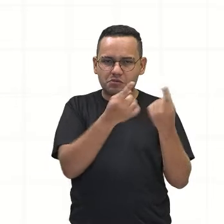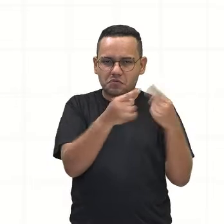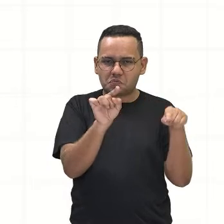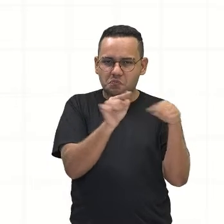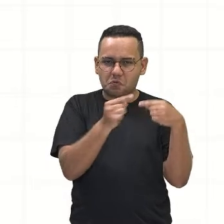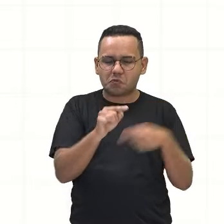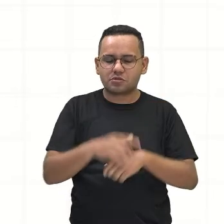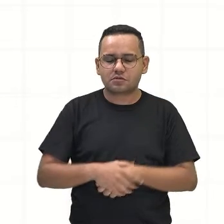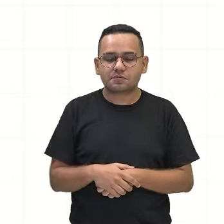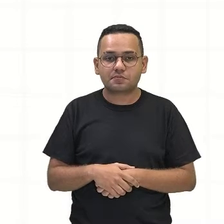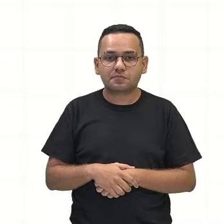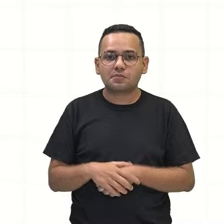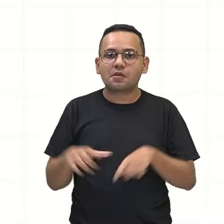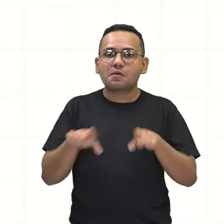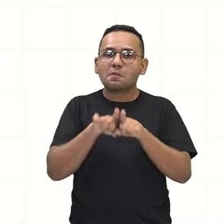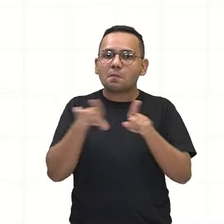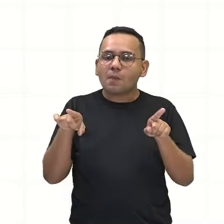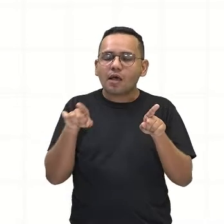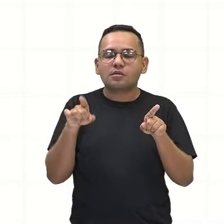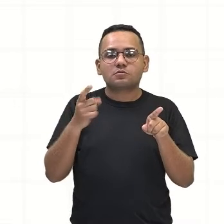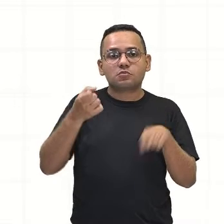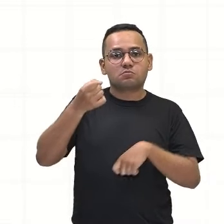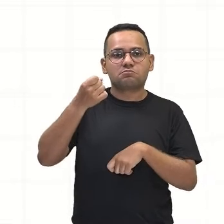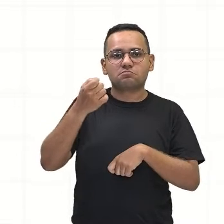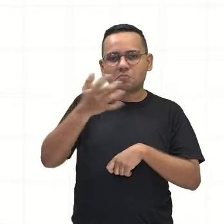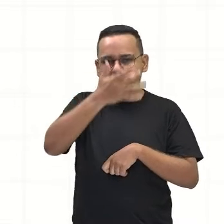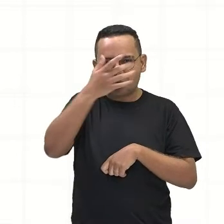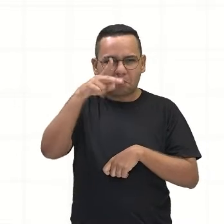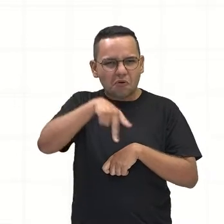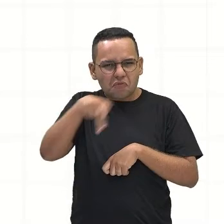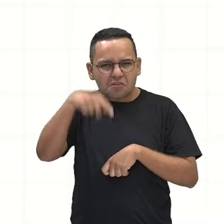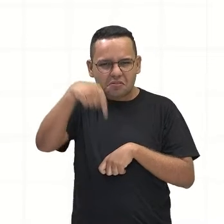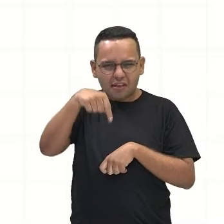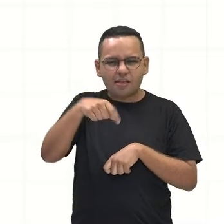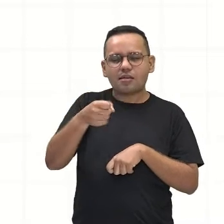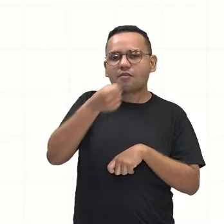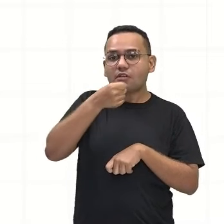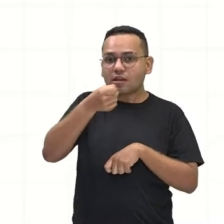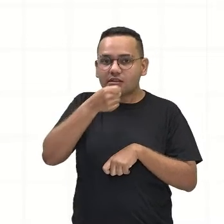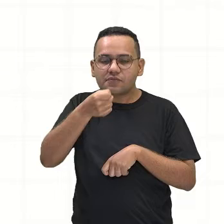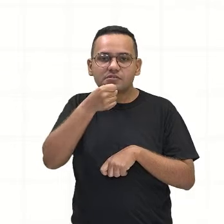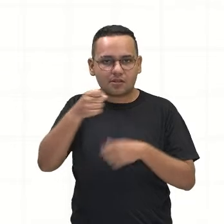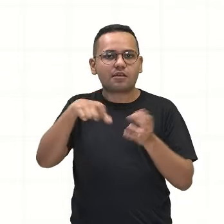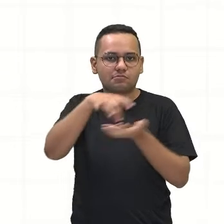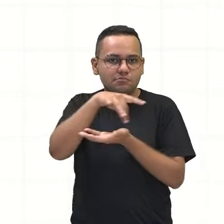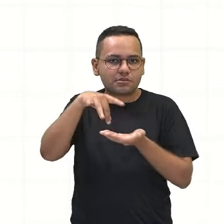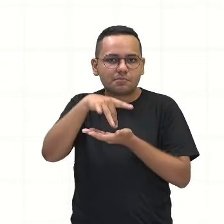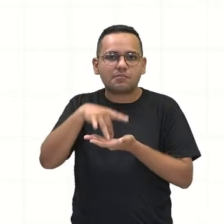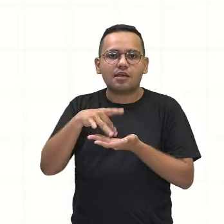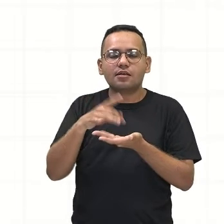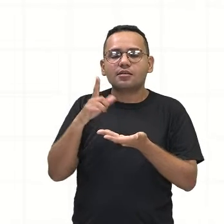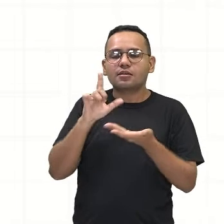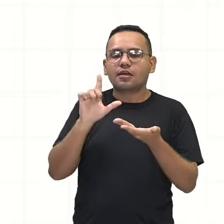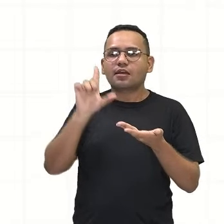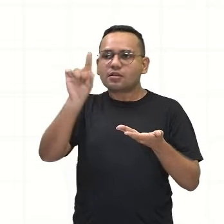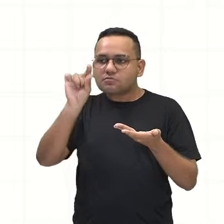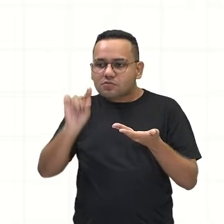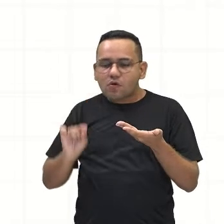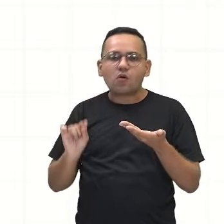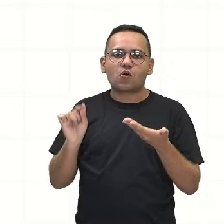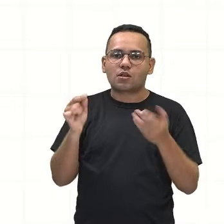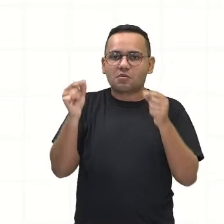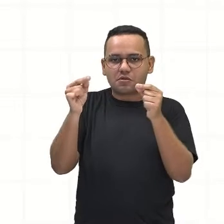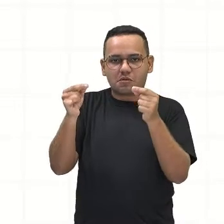dos professores aqui que foram entrevistados, né? Que, no caso, os professores do CMEAN. E aí